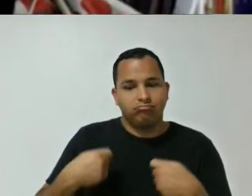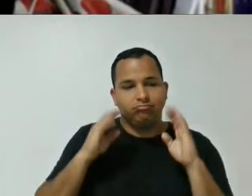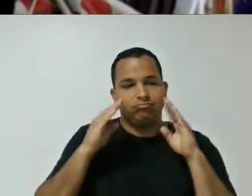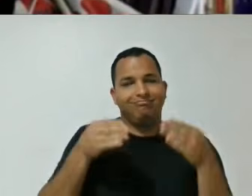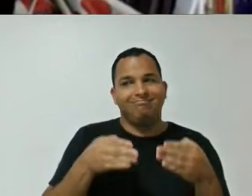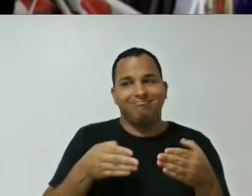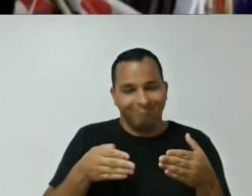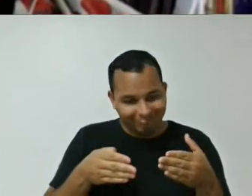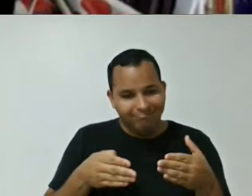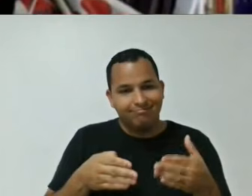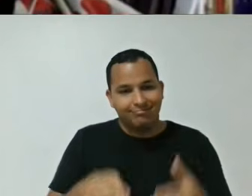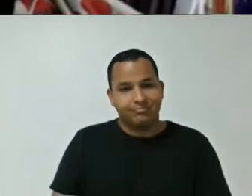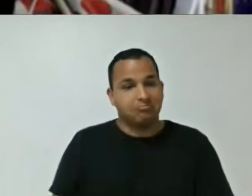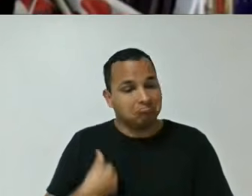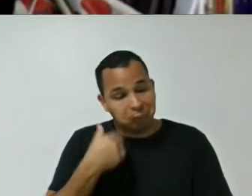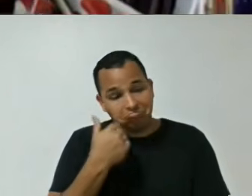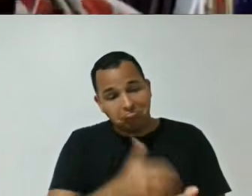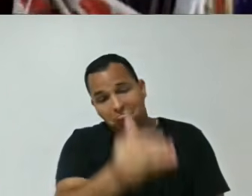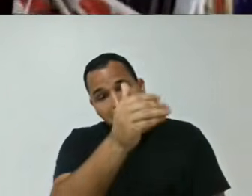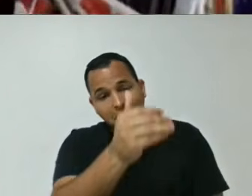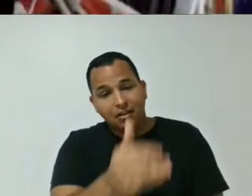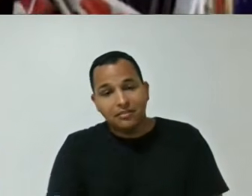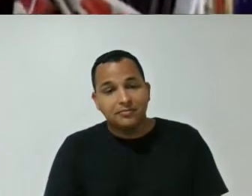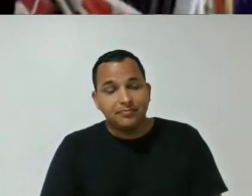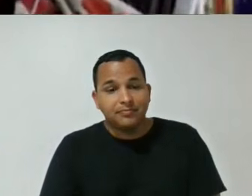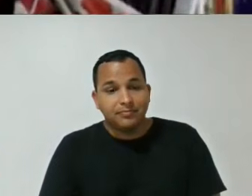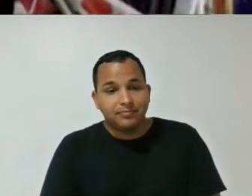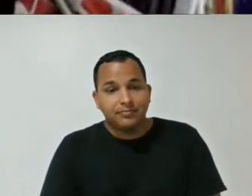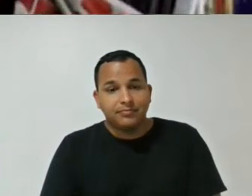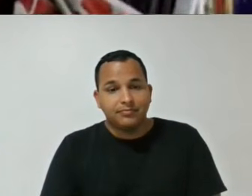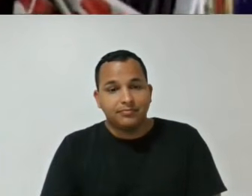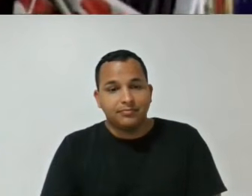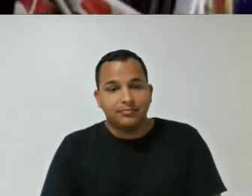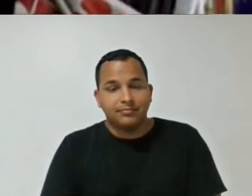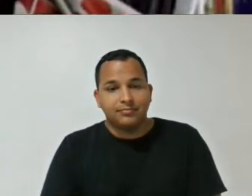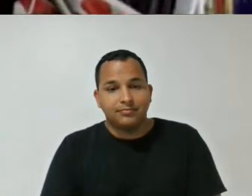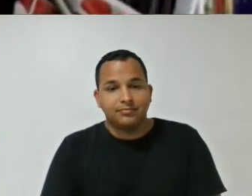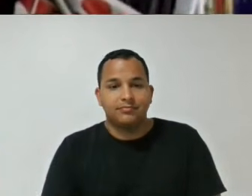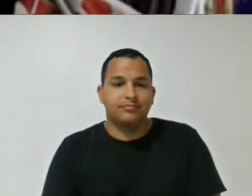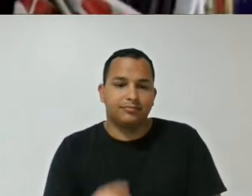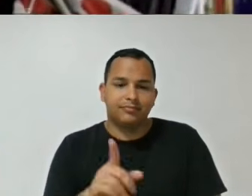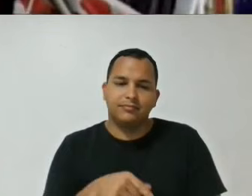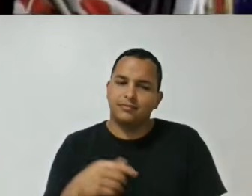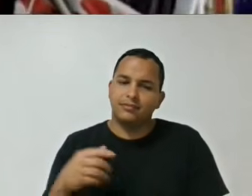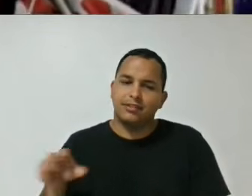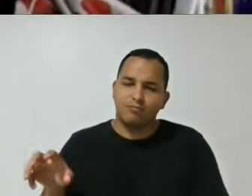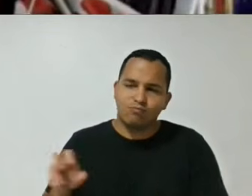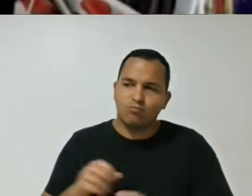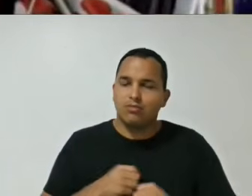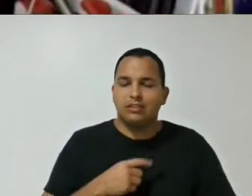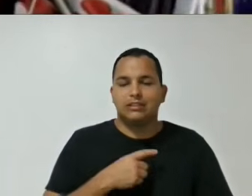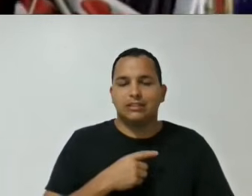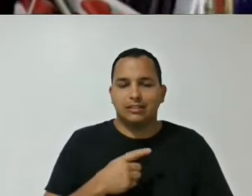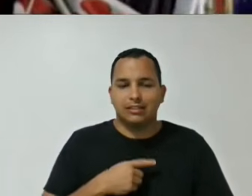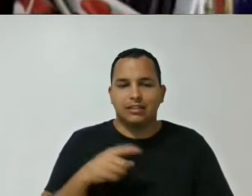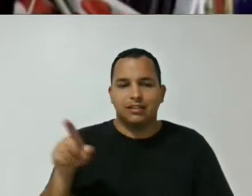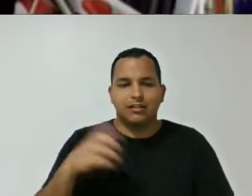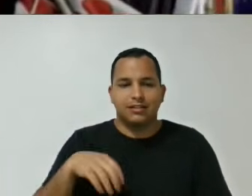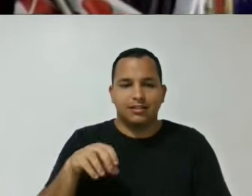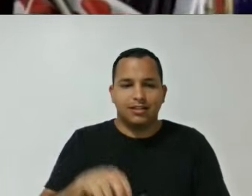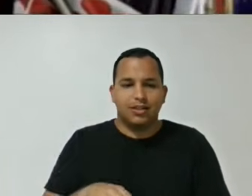começaram ainda, eu vou começar isso, né? E realmente foi inspirador, né? A minha passagem pelo Centro Cultural São